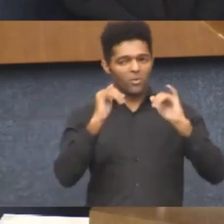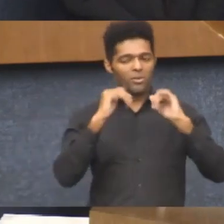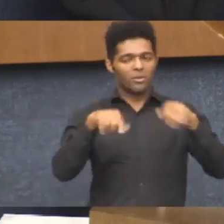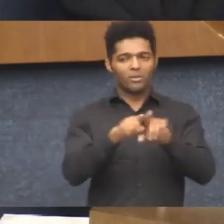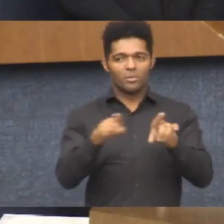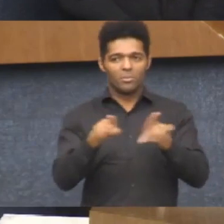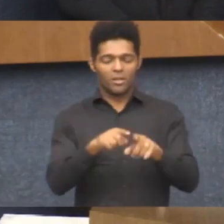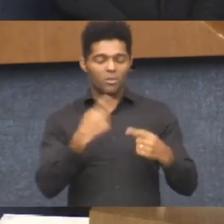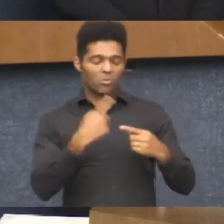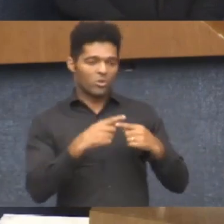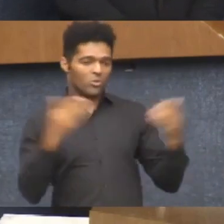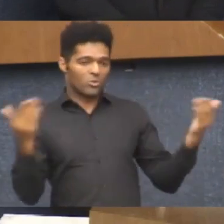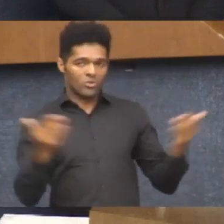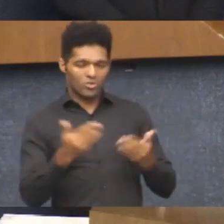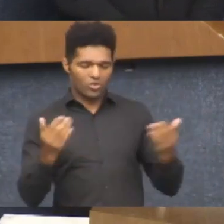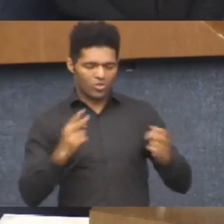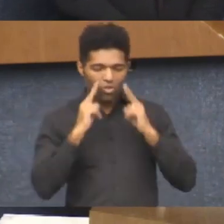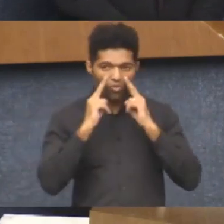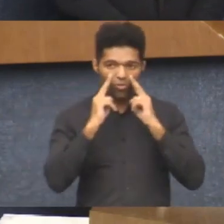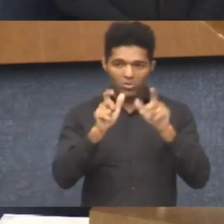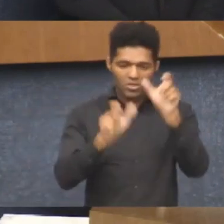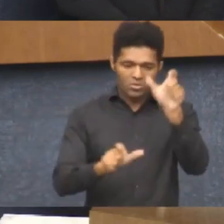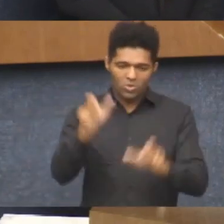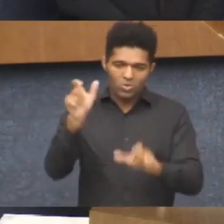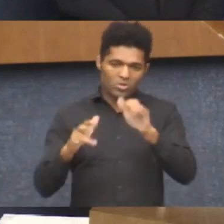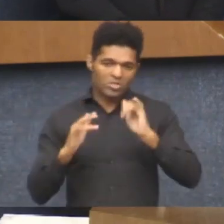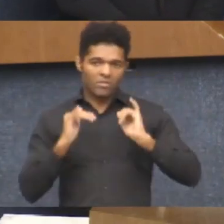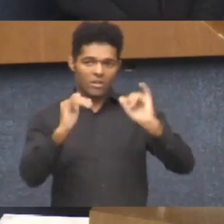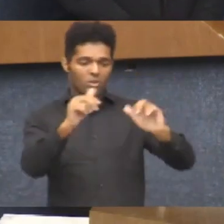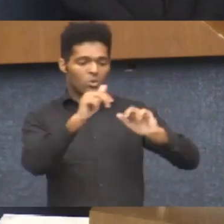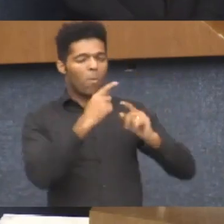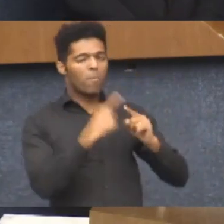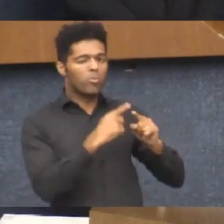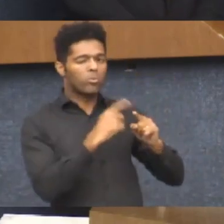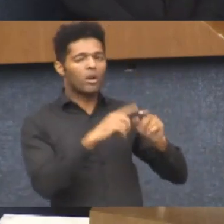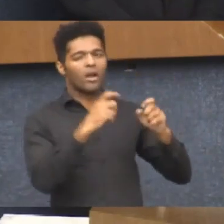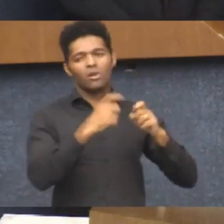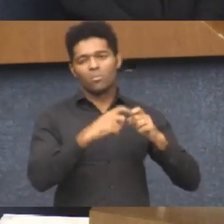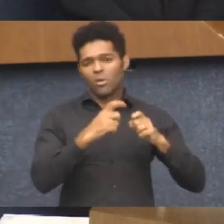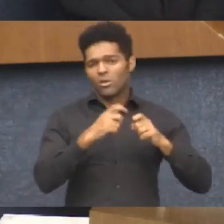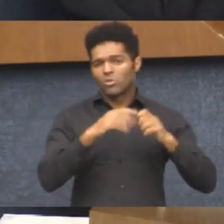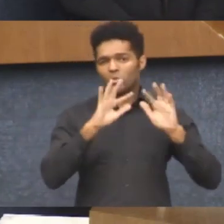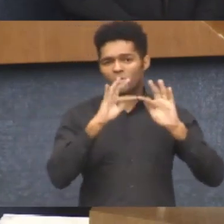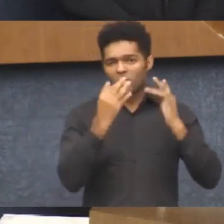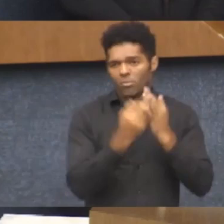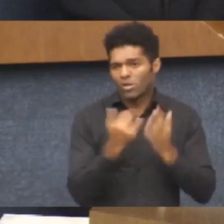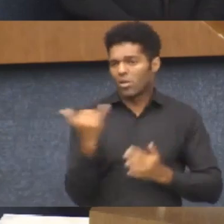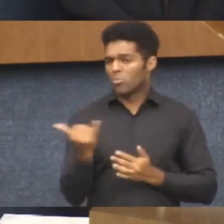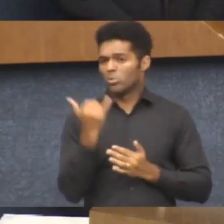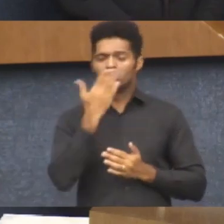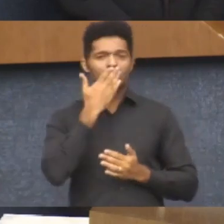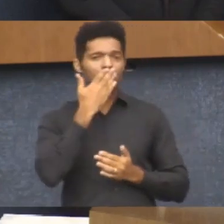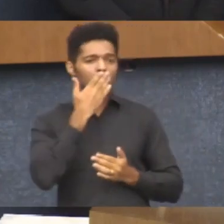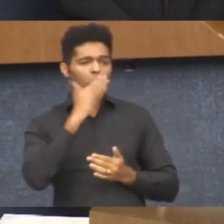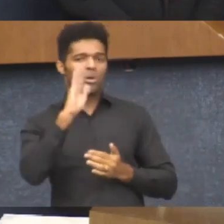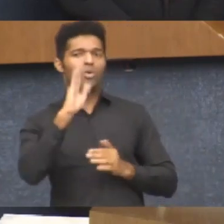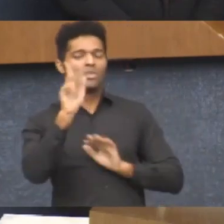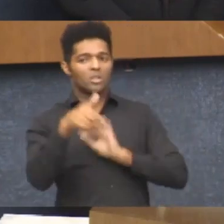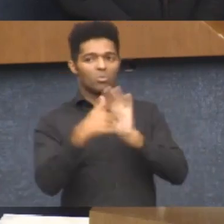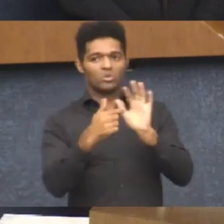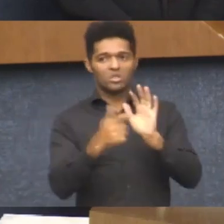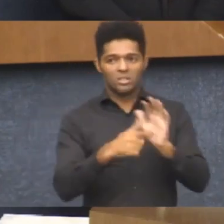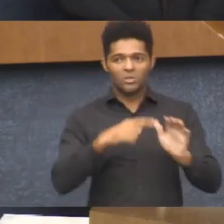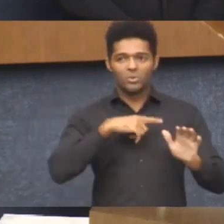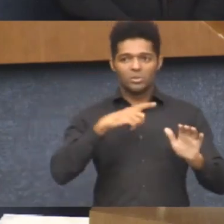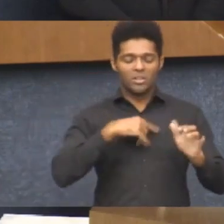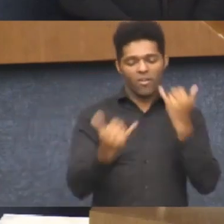viu muito as pessoas falando sobre o porquê medicina de família, porquê ser médico de família, porquê... A gente teve os dados